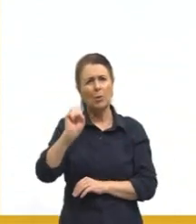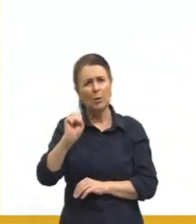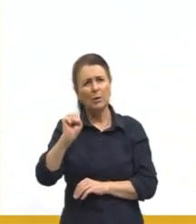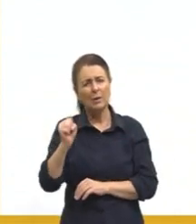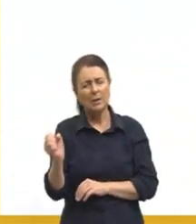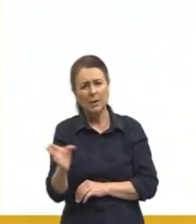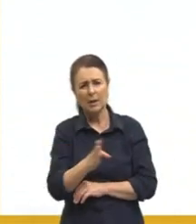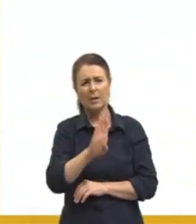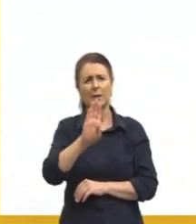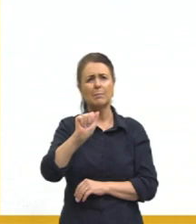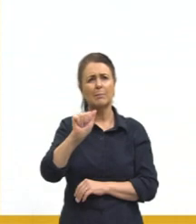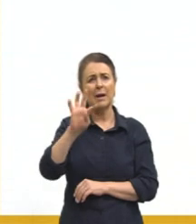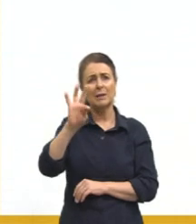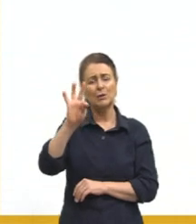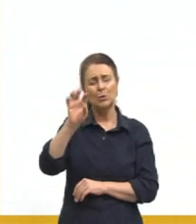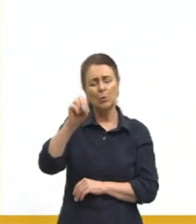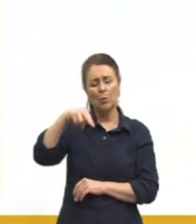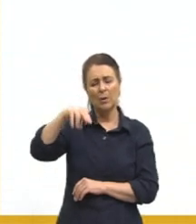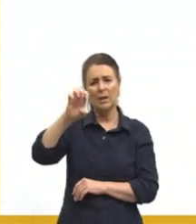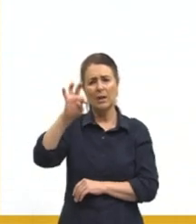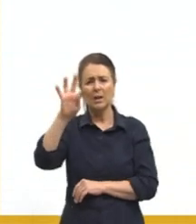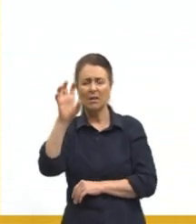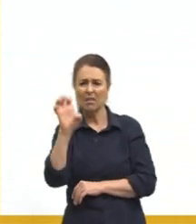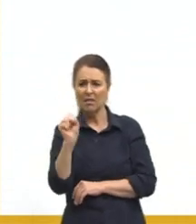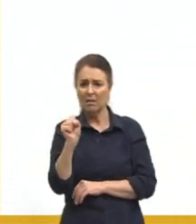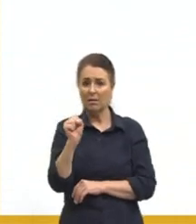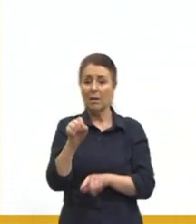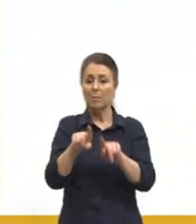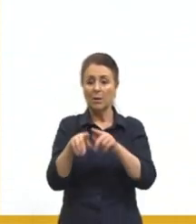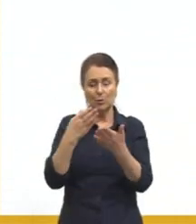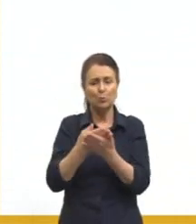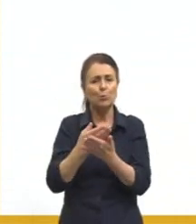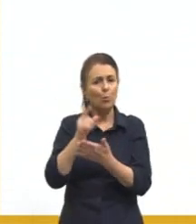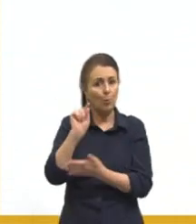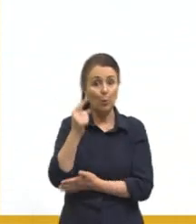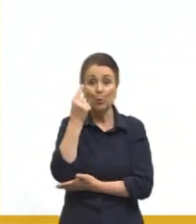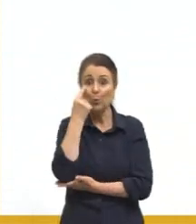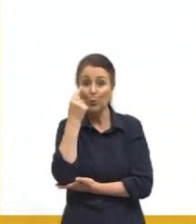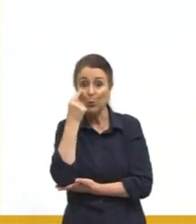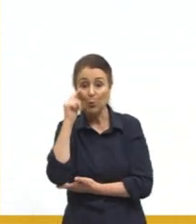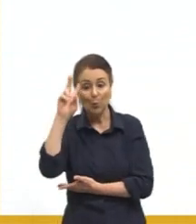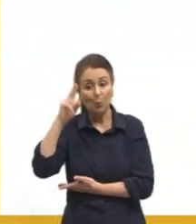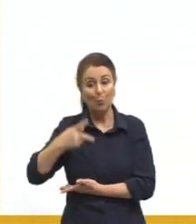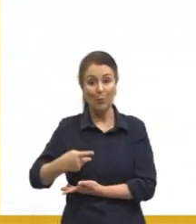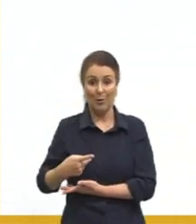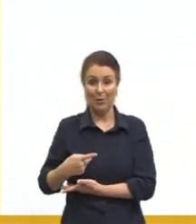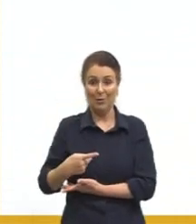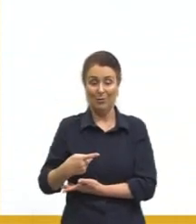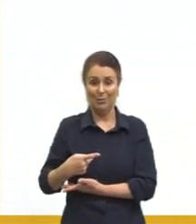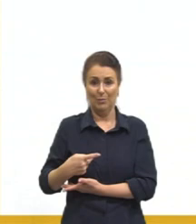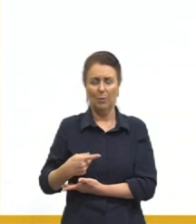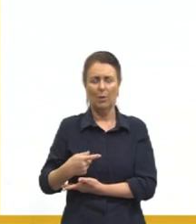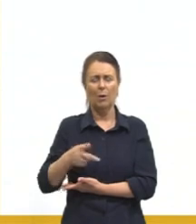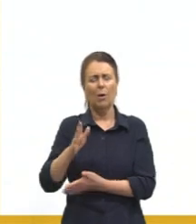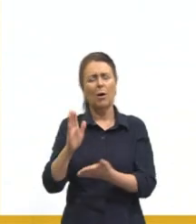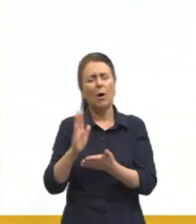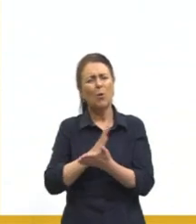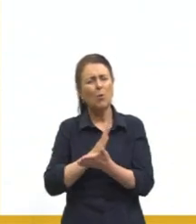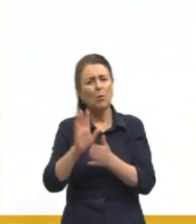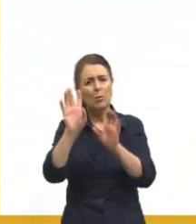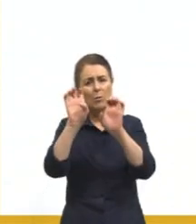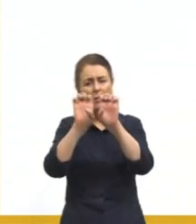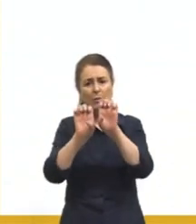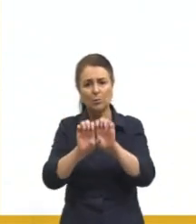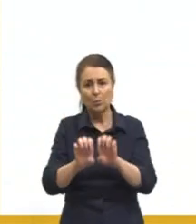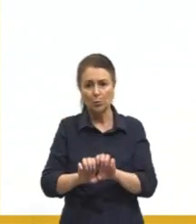assim anatomia é a gente a gente chegou a estudar um pouquinho sobre o olho humano o olho humano especificamente né algumas estruturas pensando na óptica